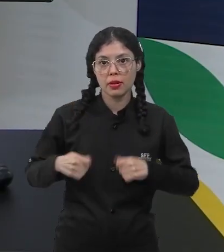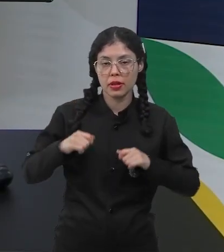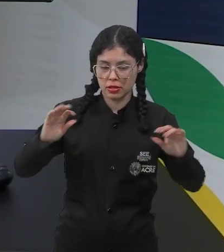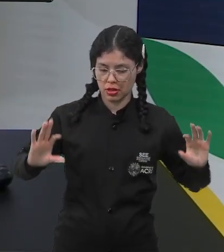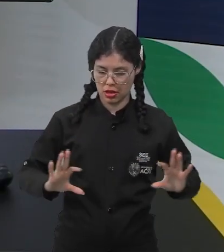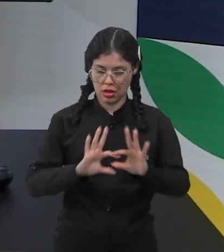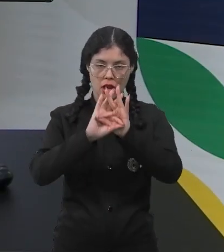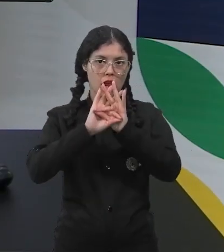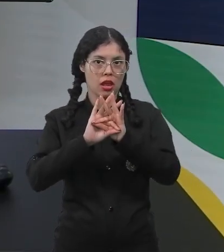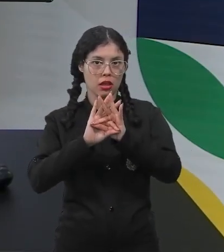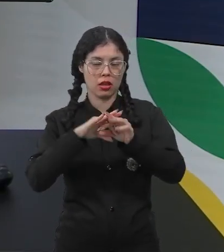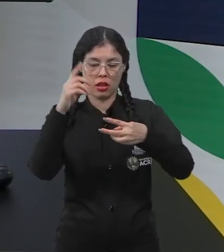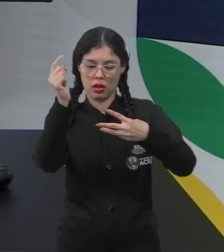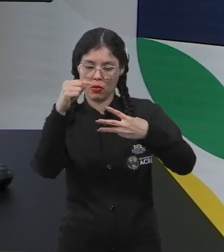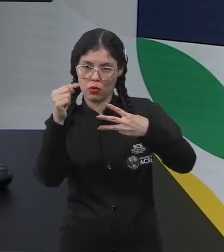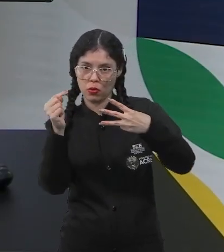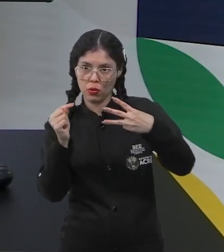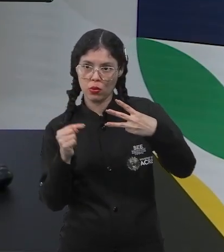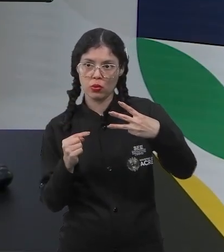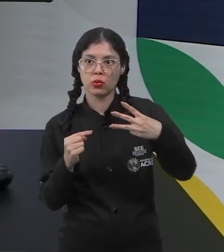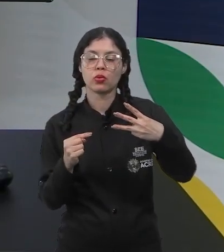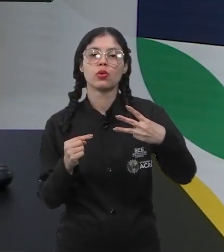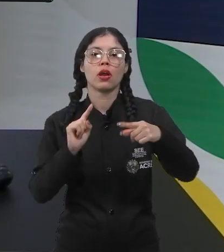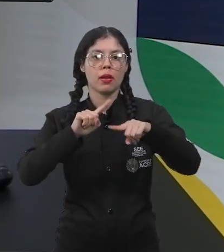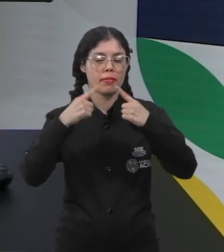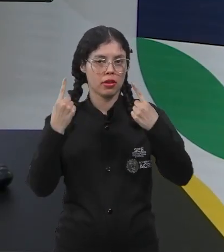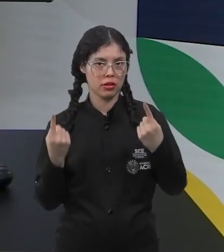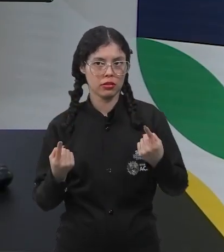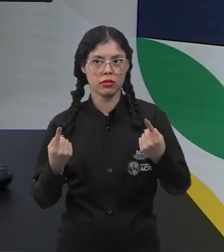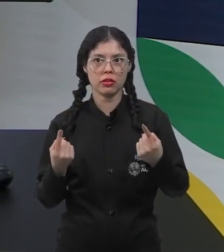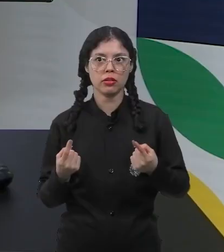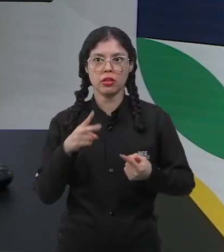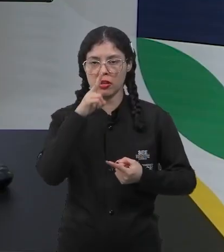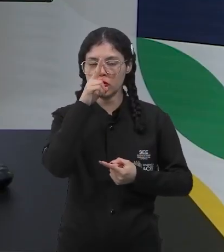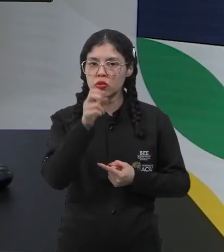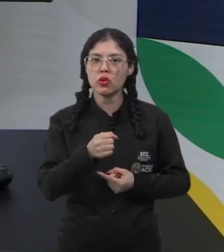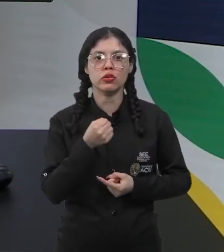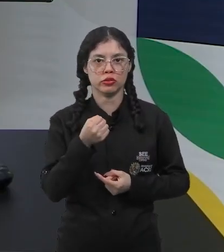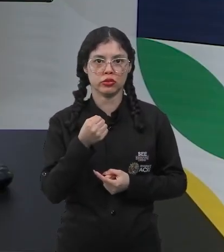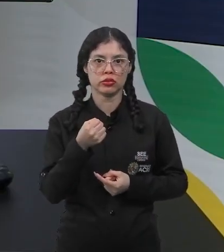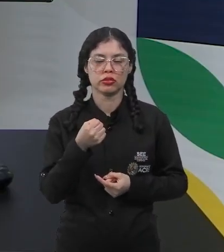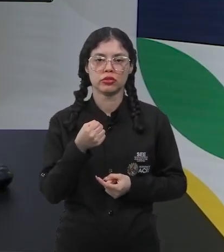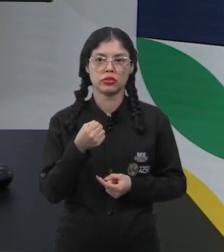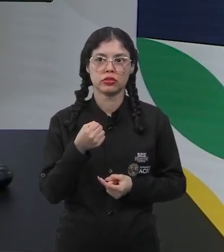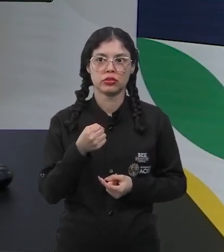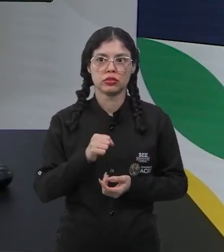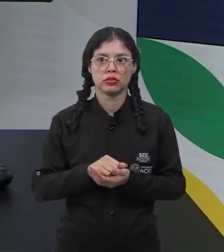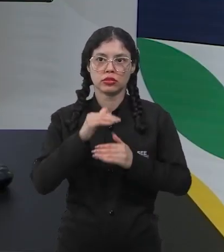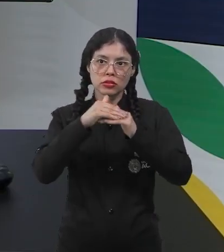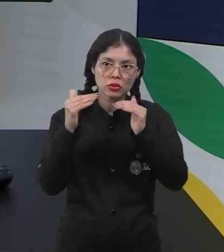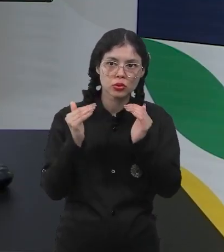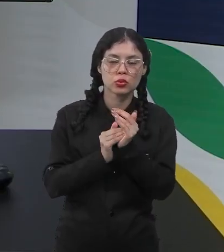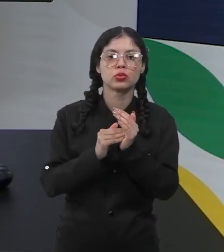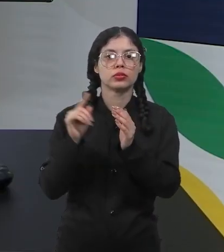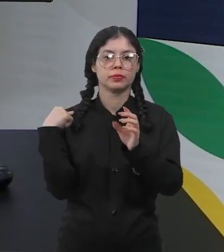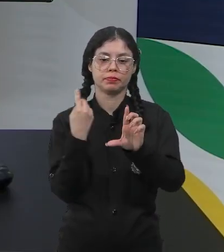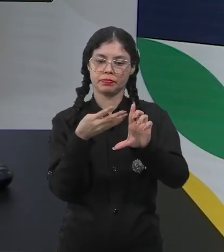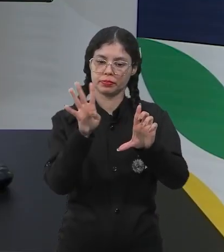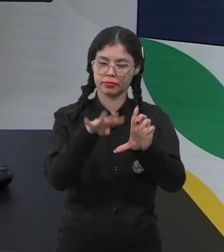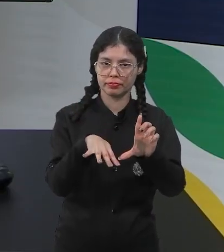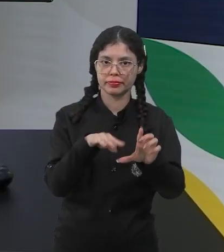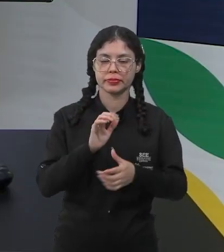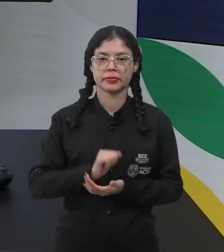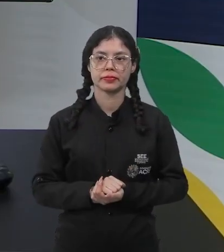estar ligado com os três elementos, né, mais fortes de toda a nossa tabela